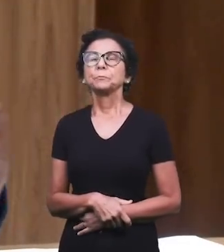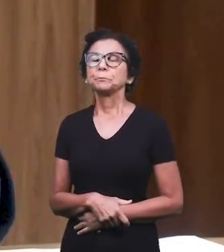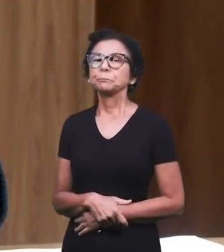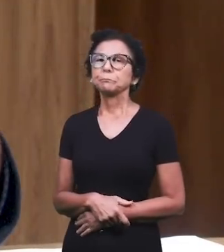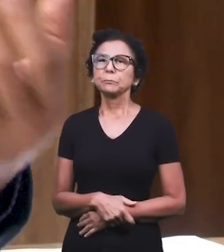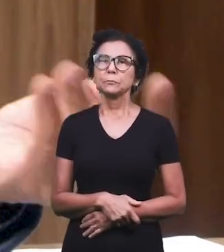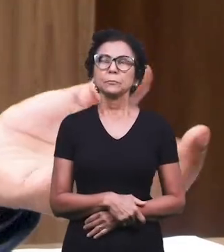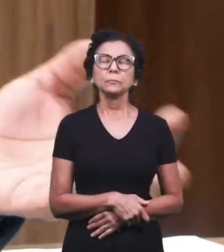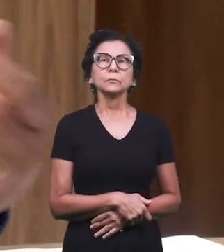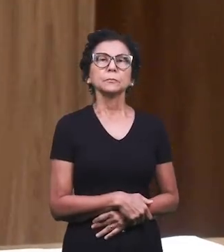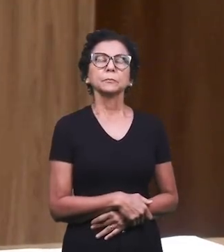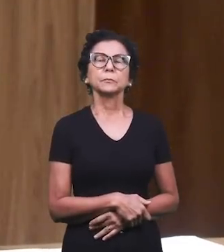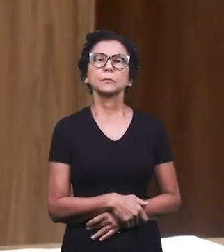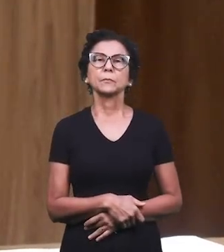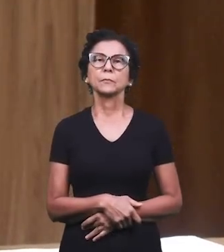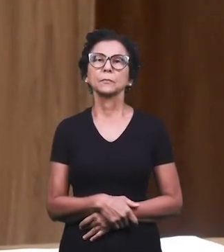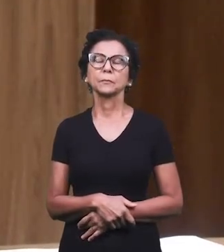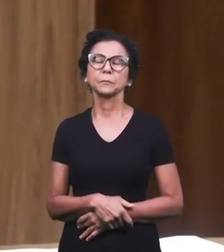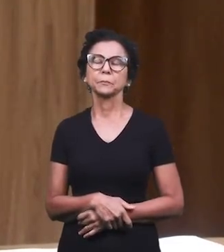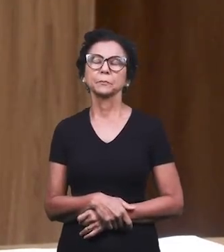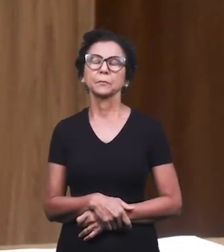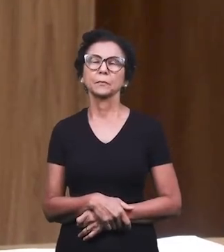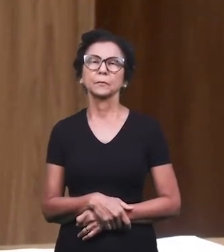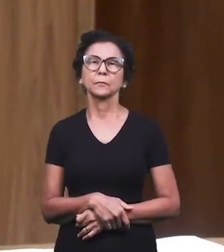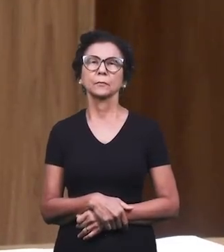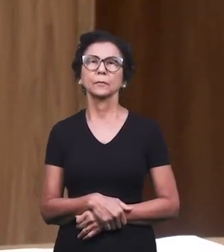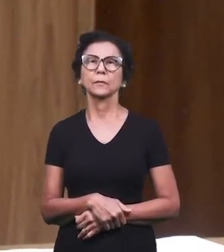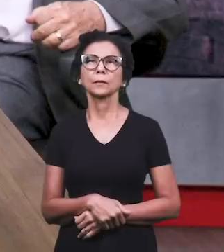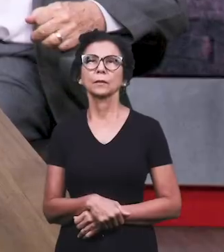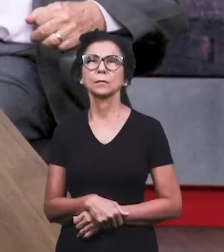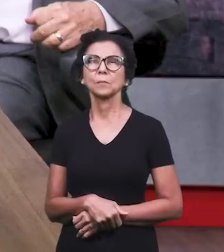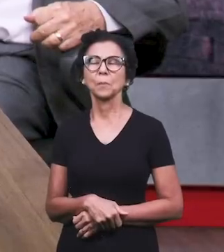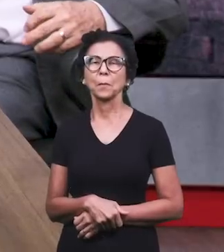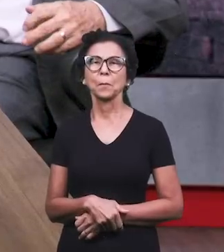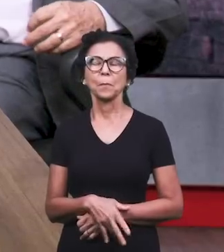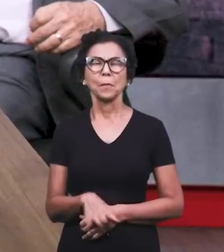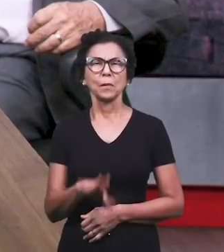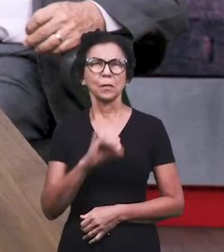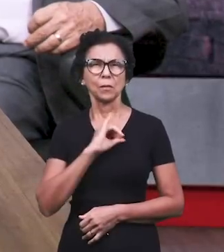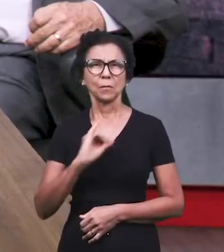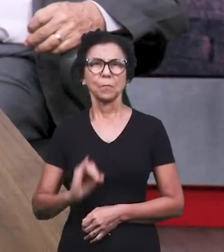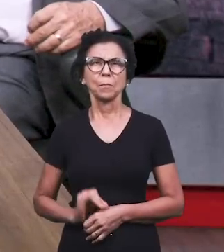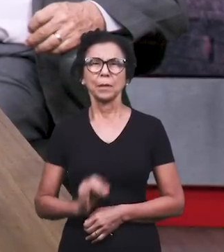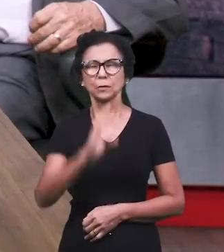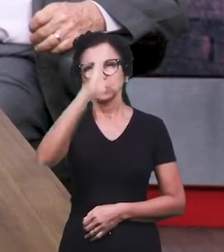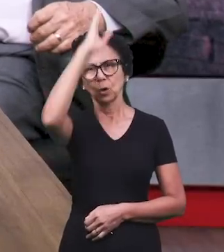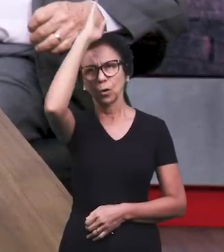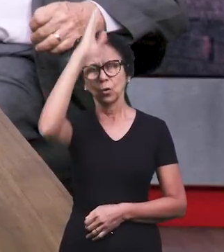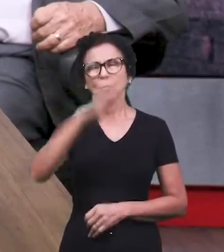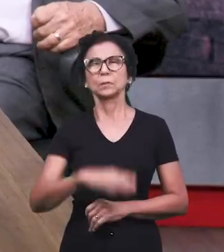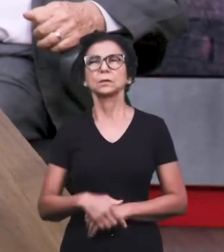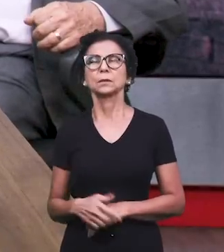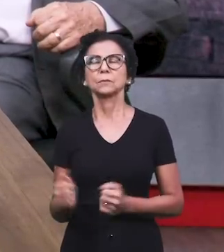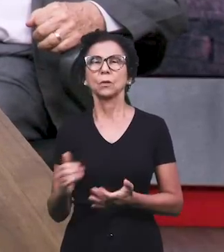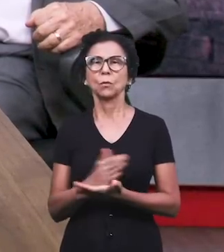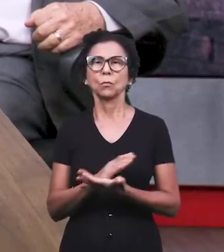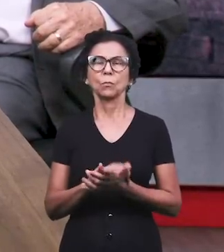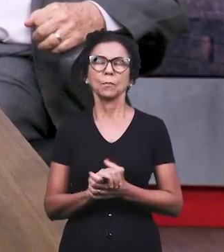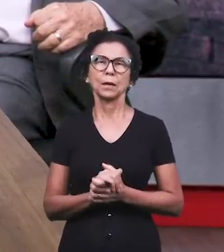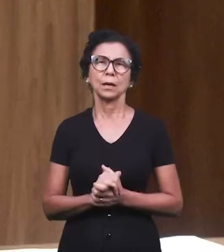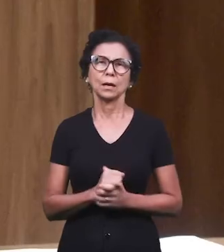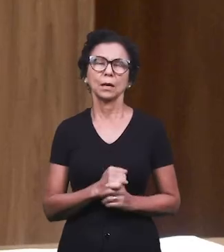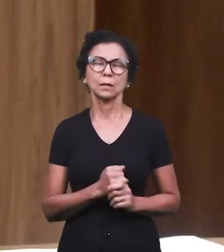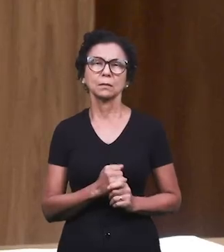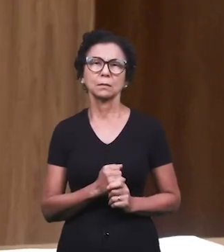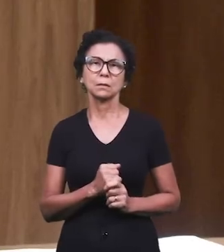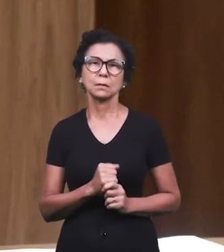Império, aquelas lendas aquela lenda Rômulo e Remo, aquele negócio lá que... Agora, a questão é a seguinte,